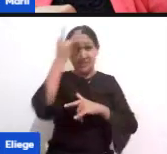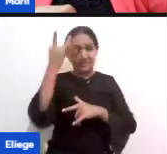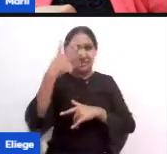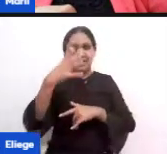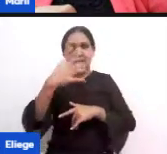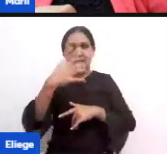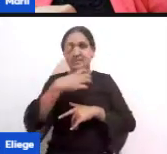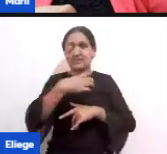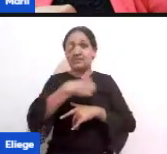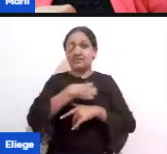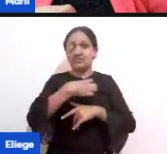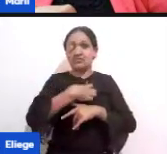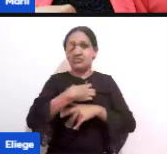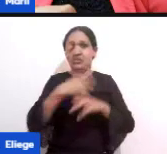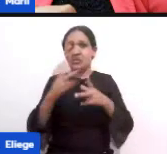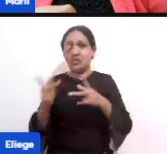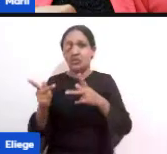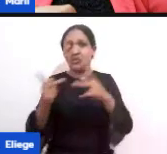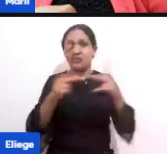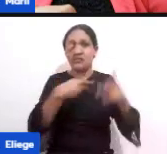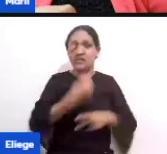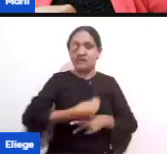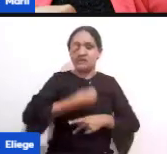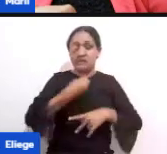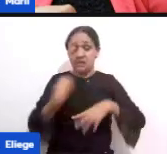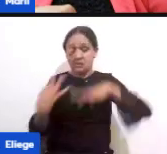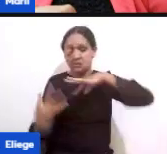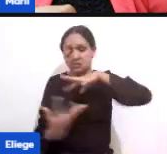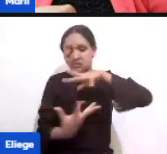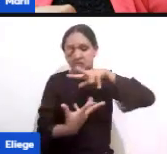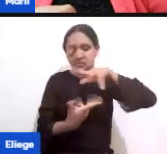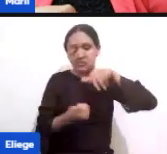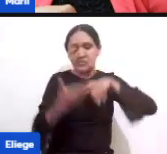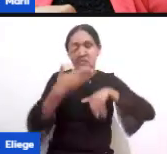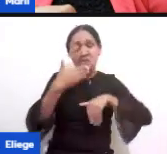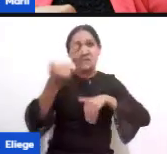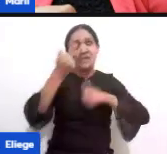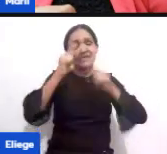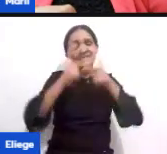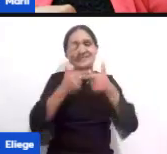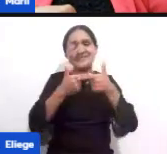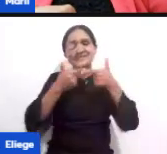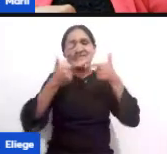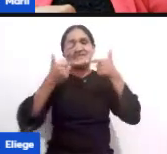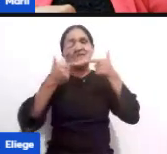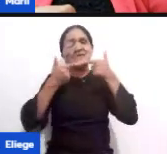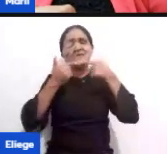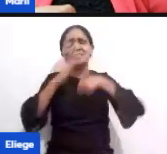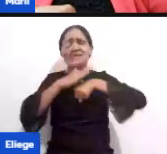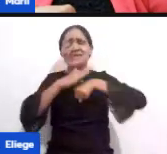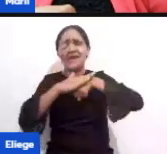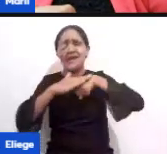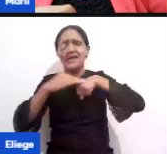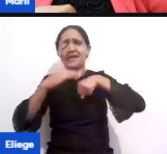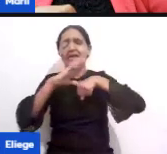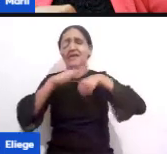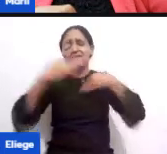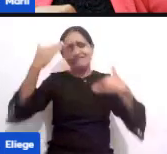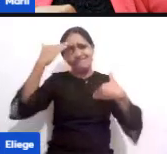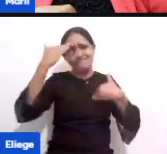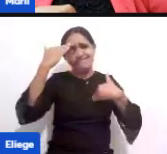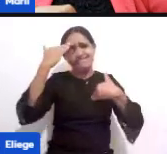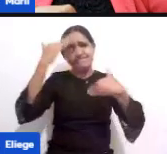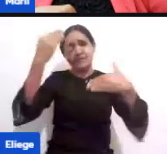a viverem um mundo melhor, com mais sorrisos, carinhos e gratidão. Viva a